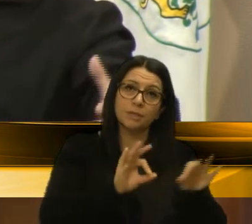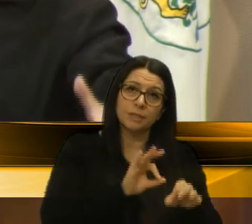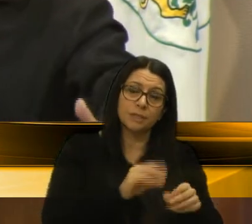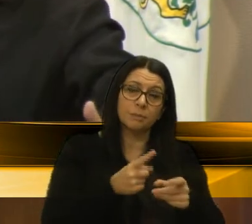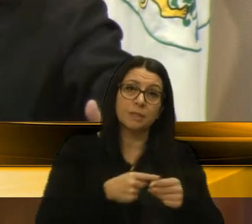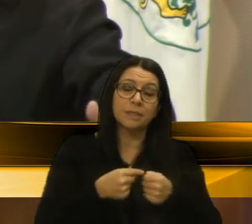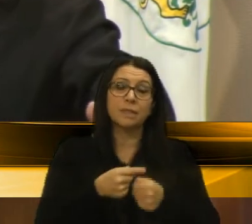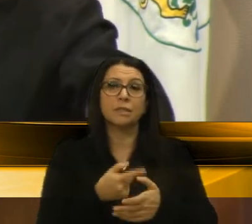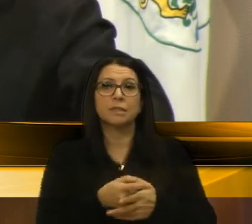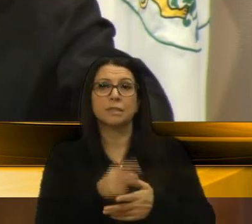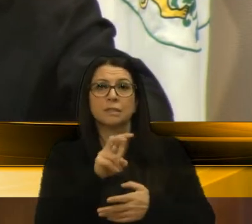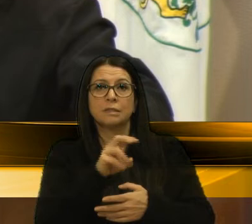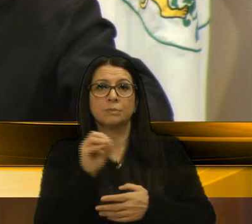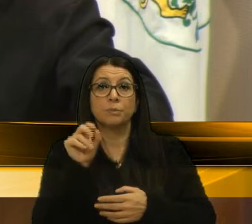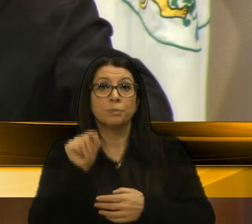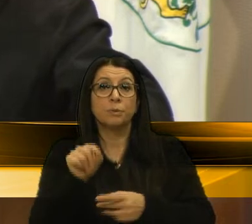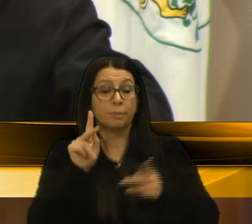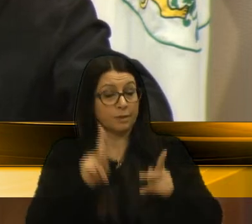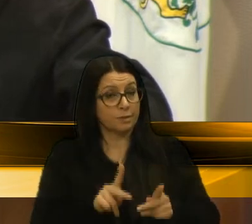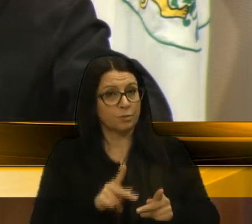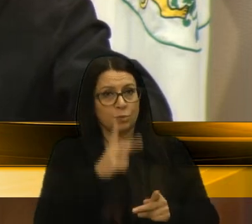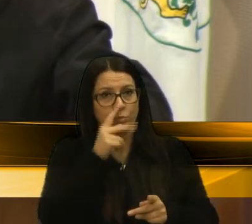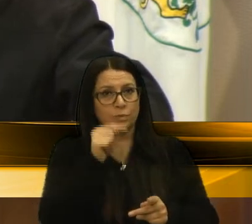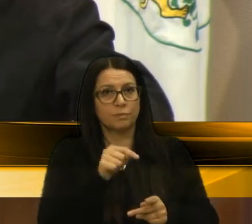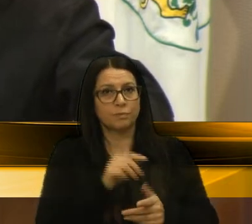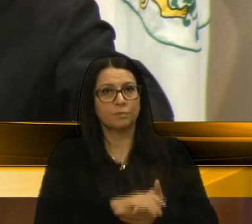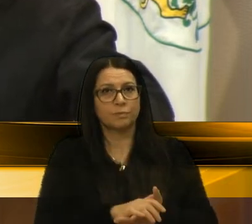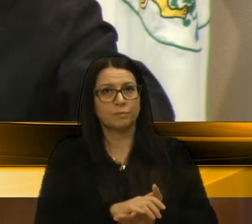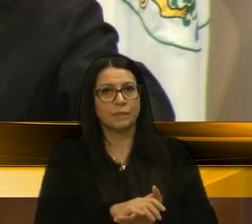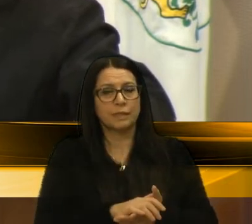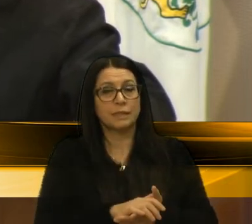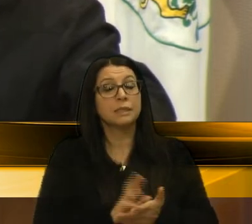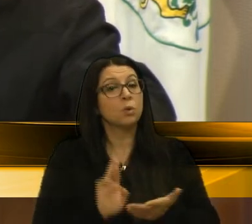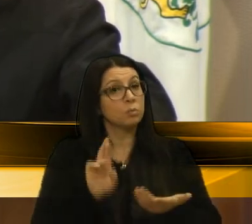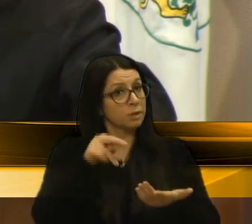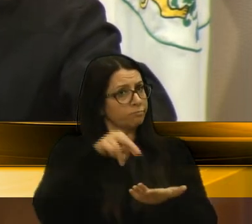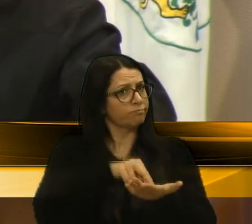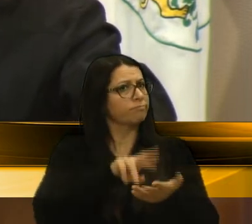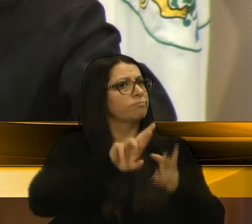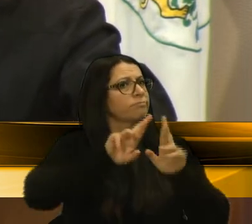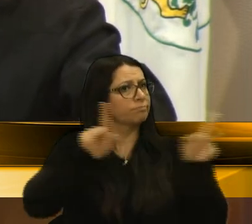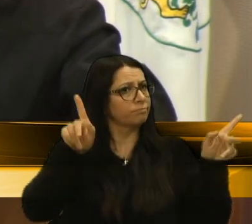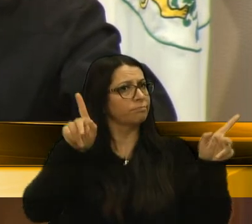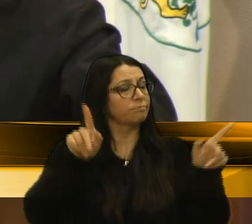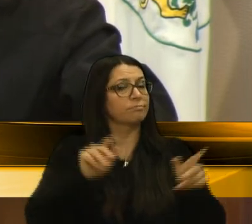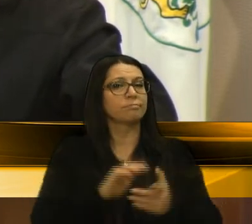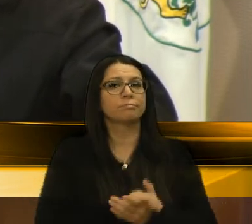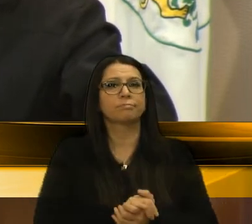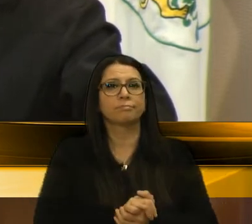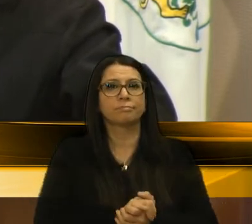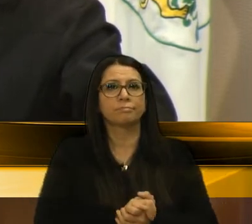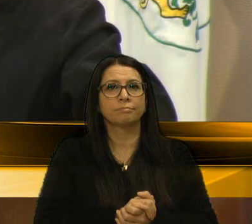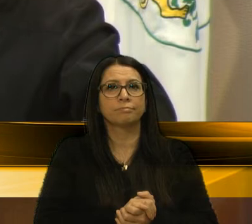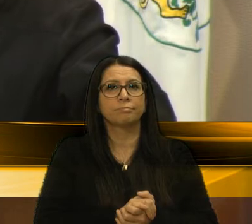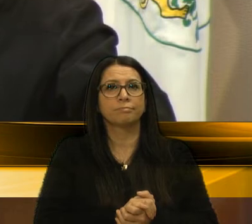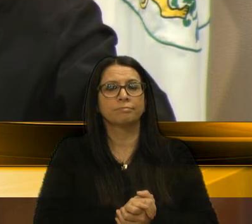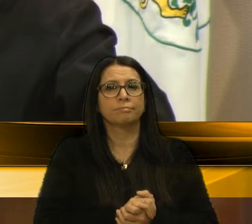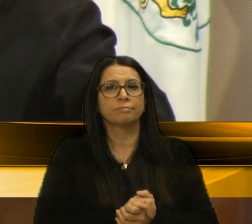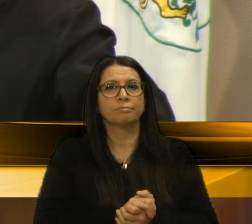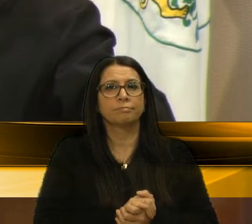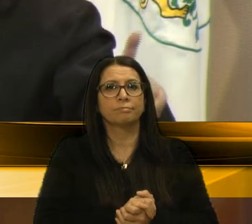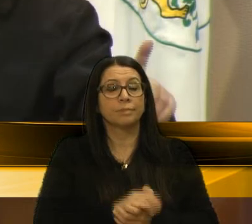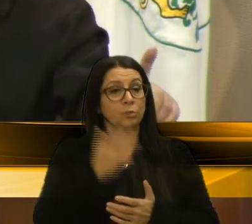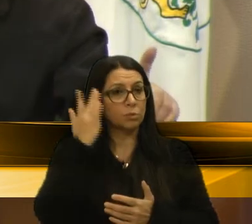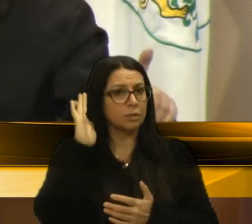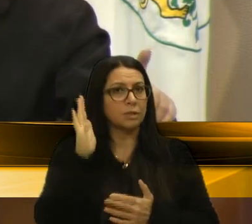uma cidade de 500.000 habitantes como é a nossa, né? Que são realidades completamente distintas. Eu não sei